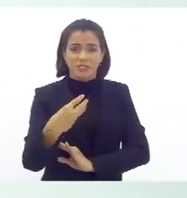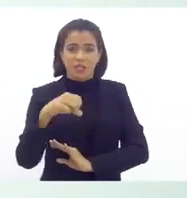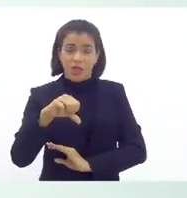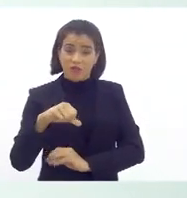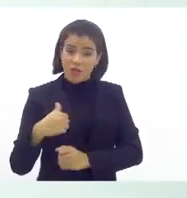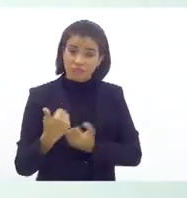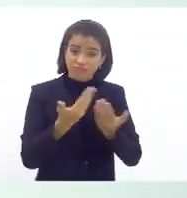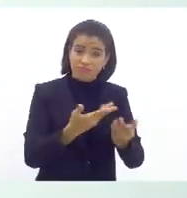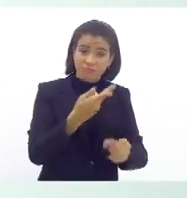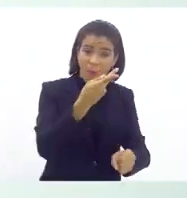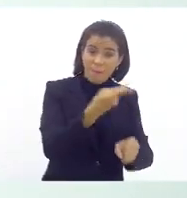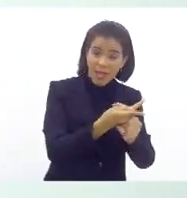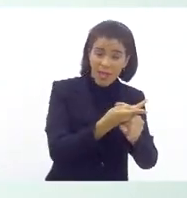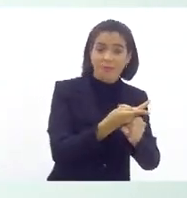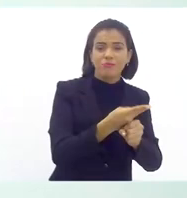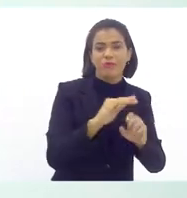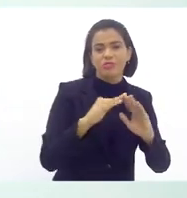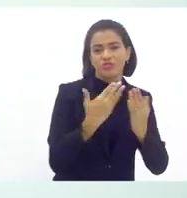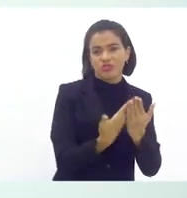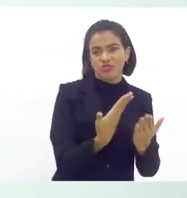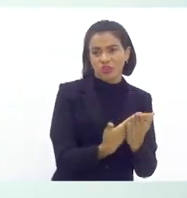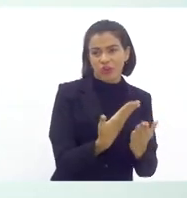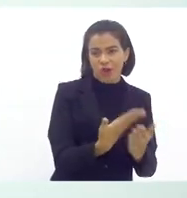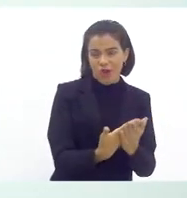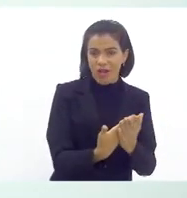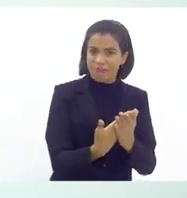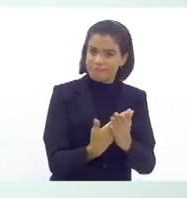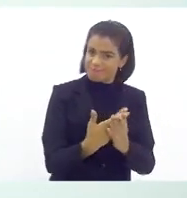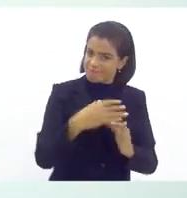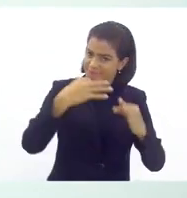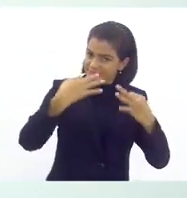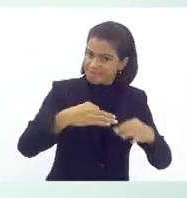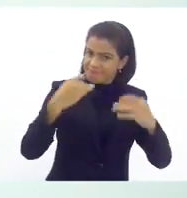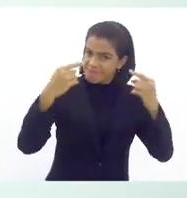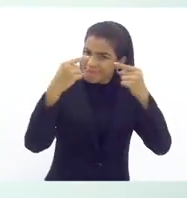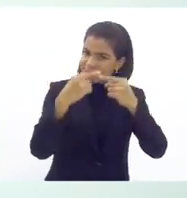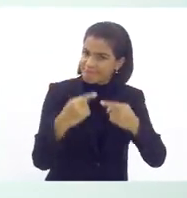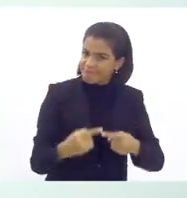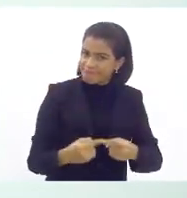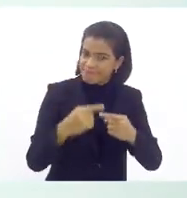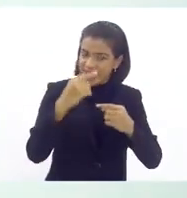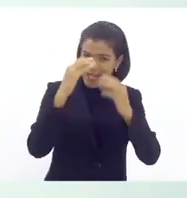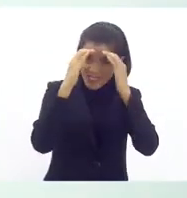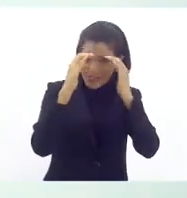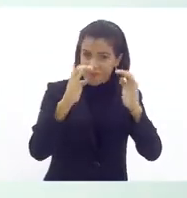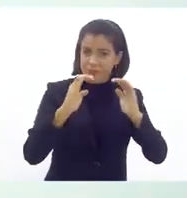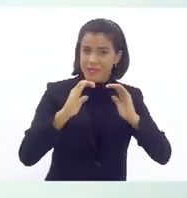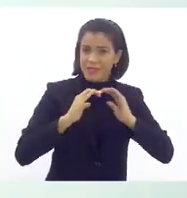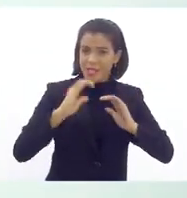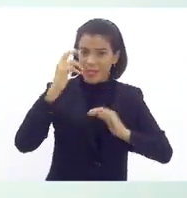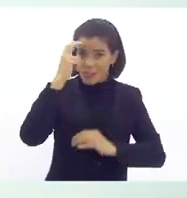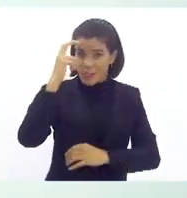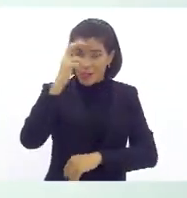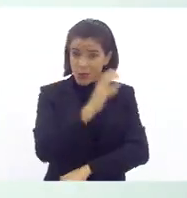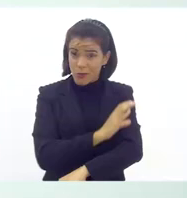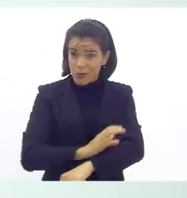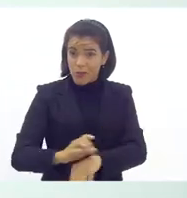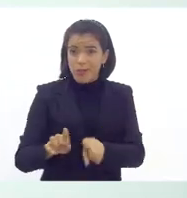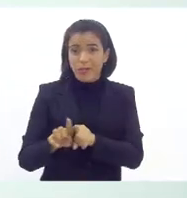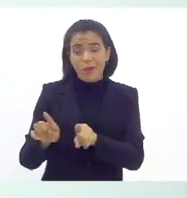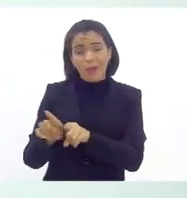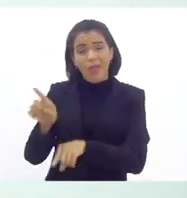que têm atividades de afirmativas em relação à nossa cultura e também aos alunos com